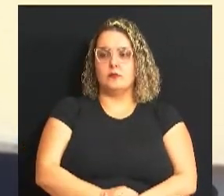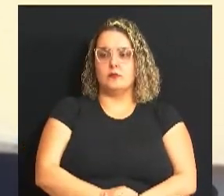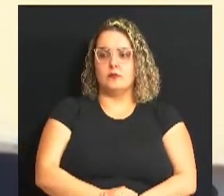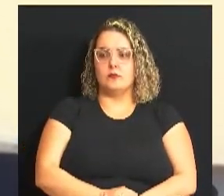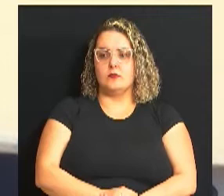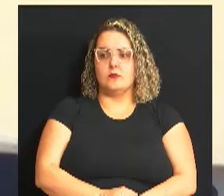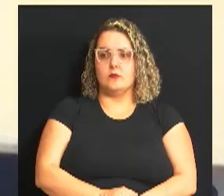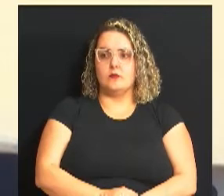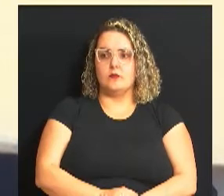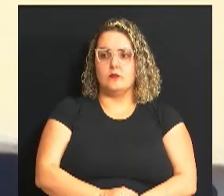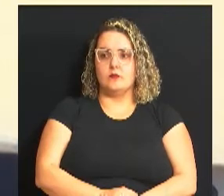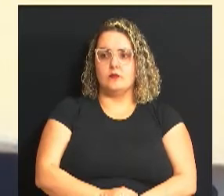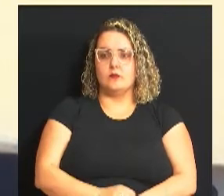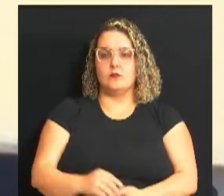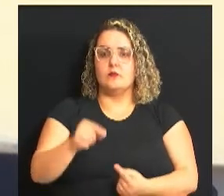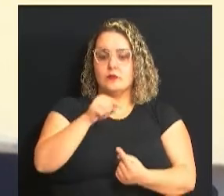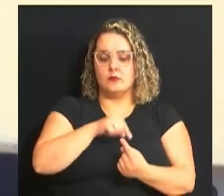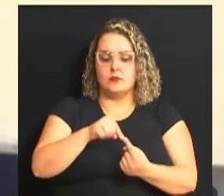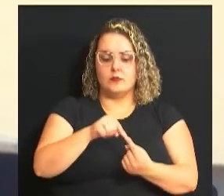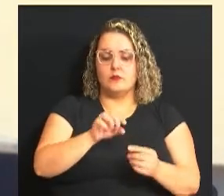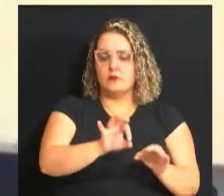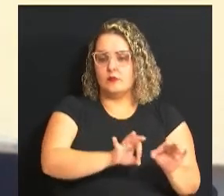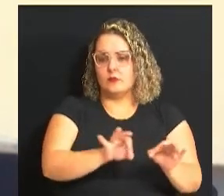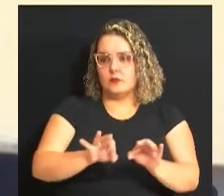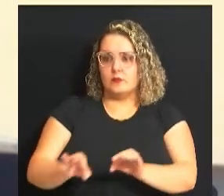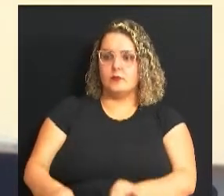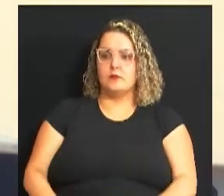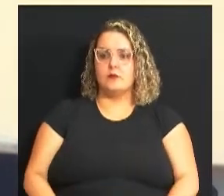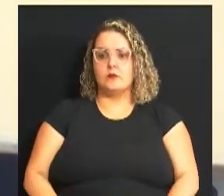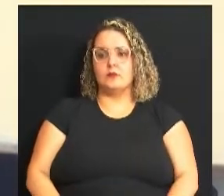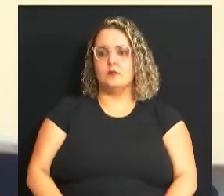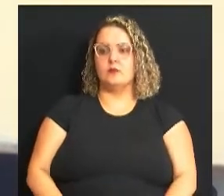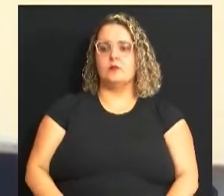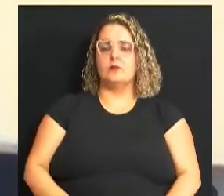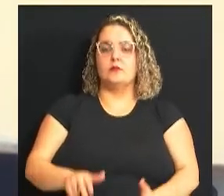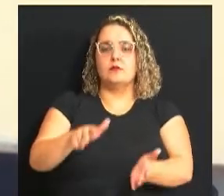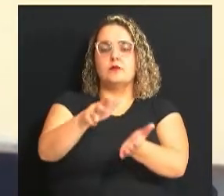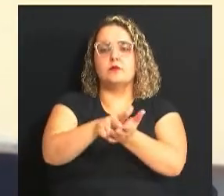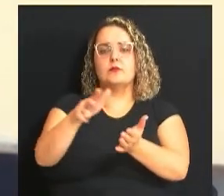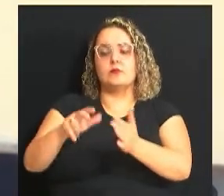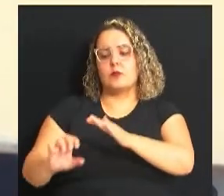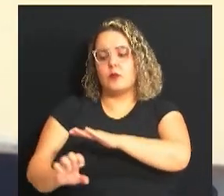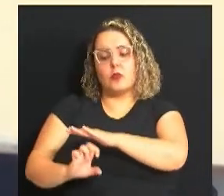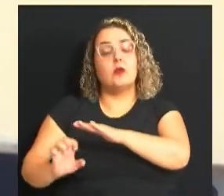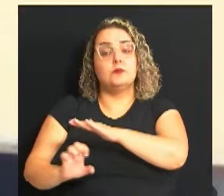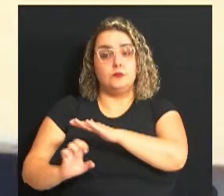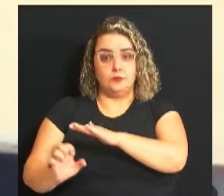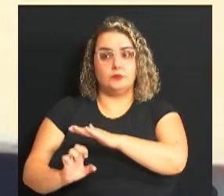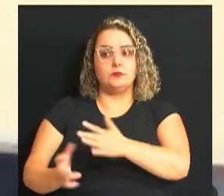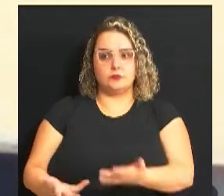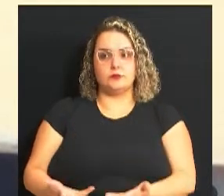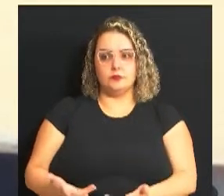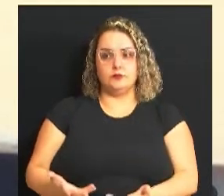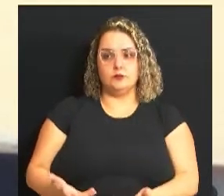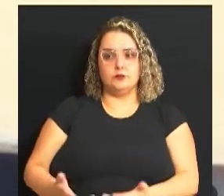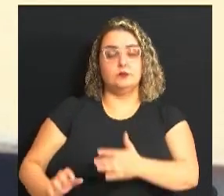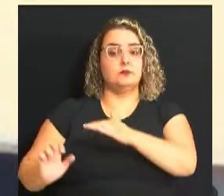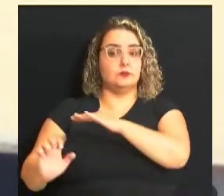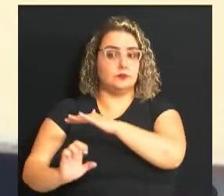O intuito desse programa é a regularização das empresas, aquelas empresas